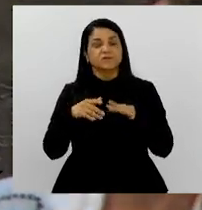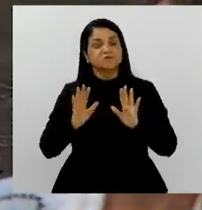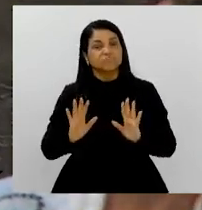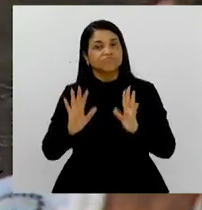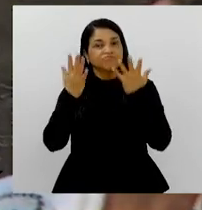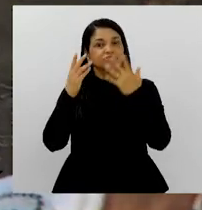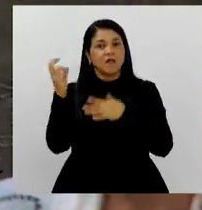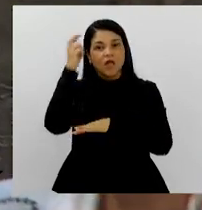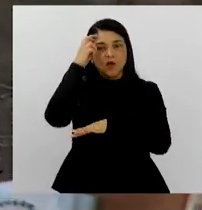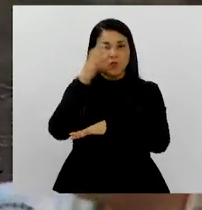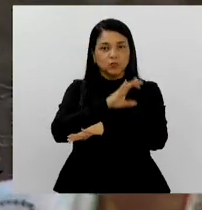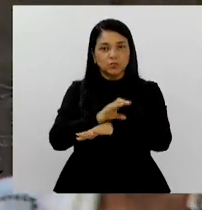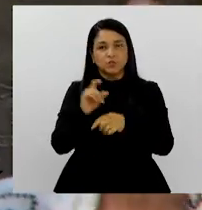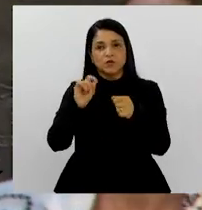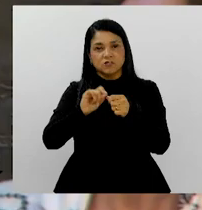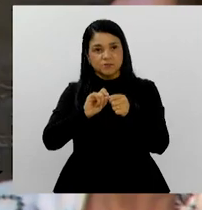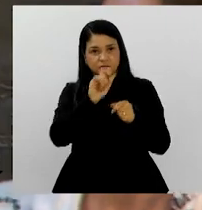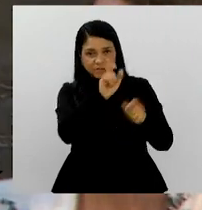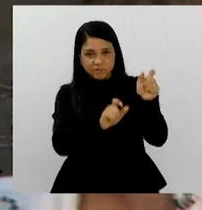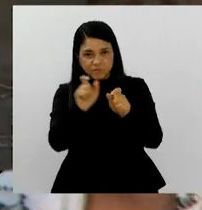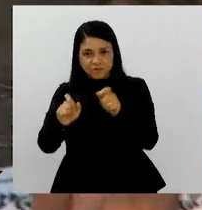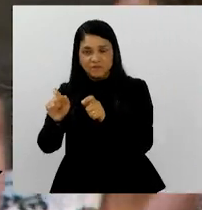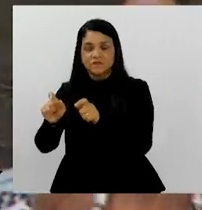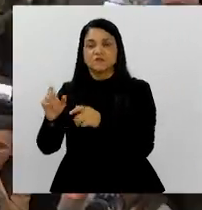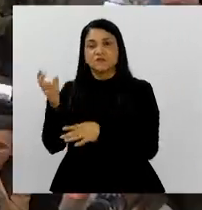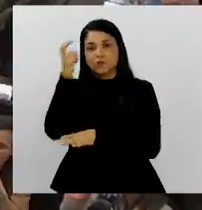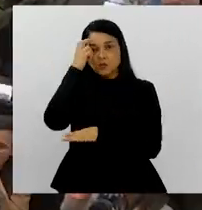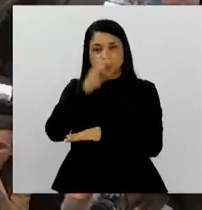e os fazedores de cultura. Viva Marighella!